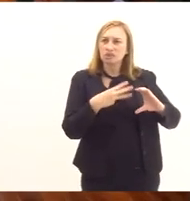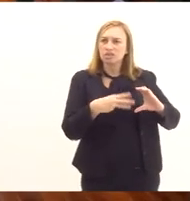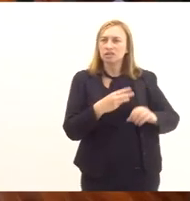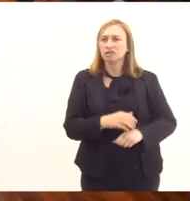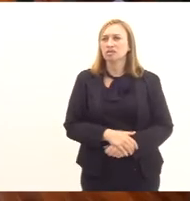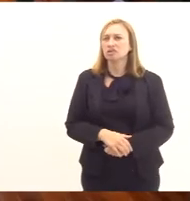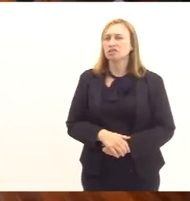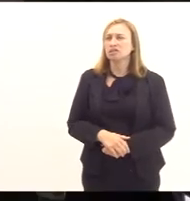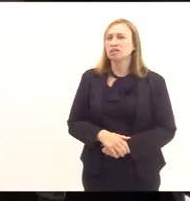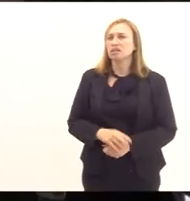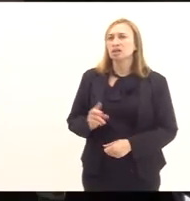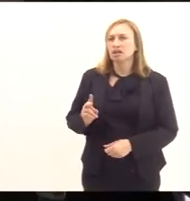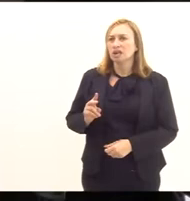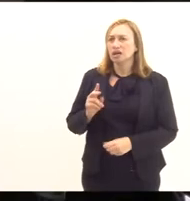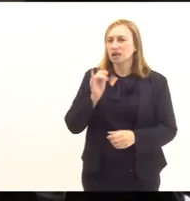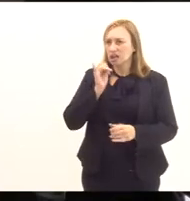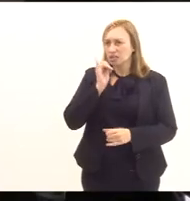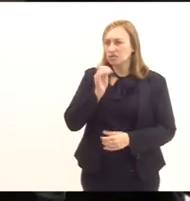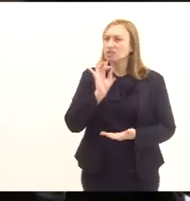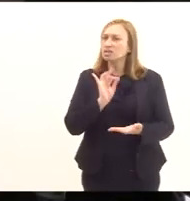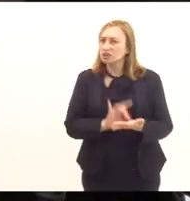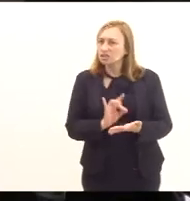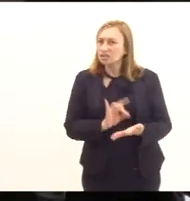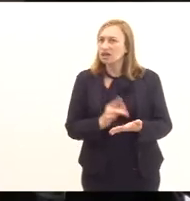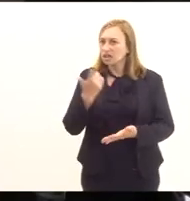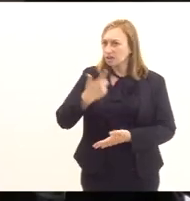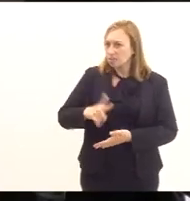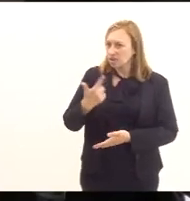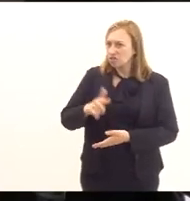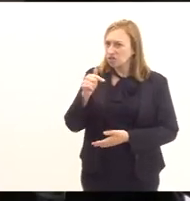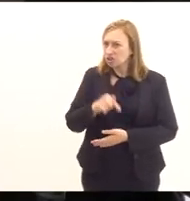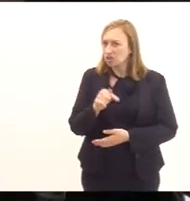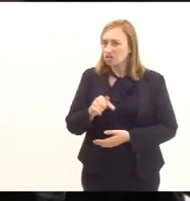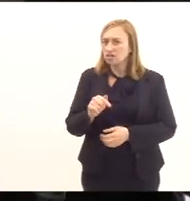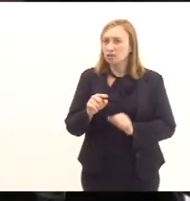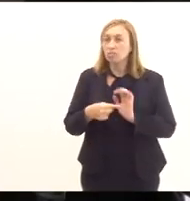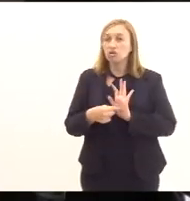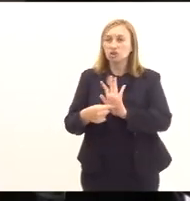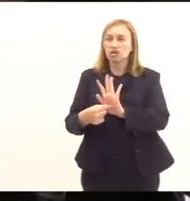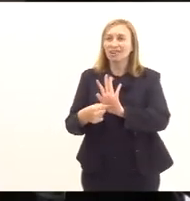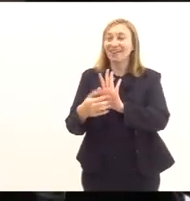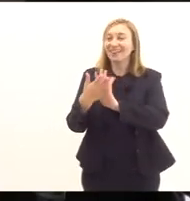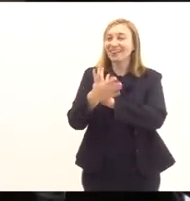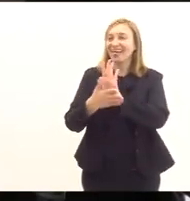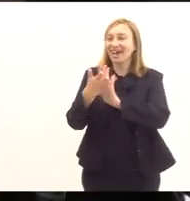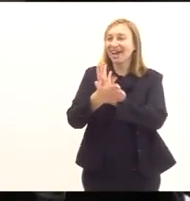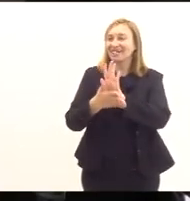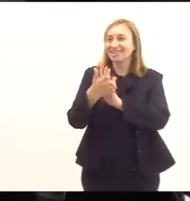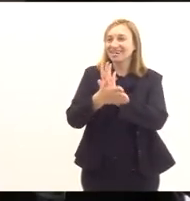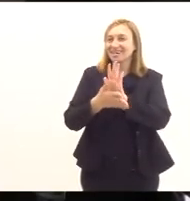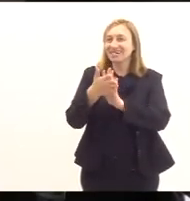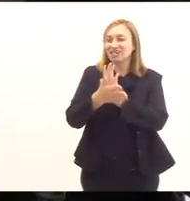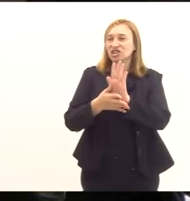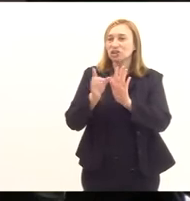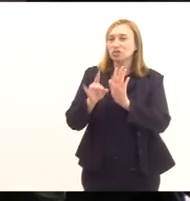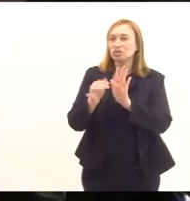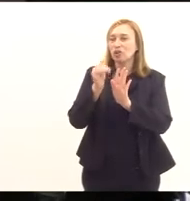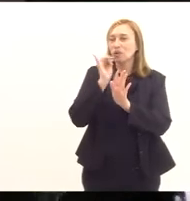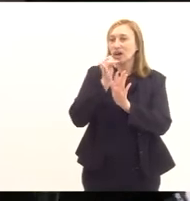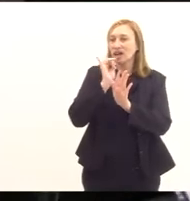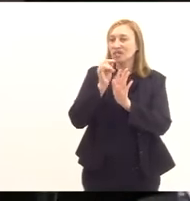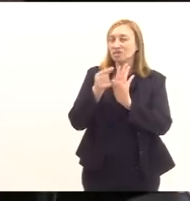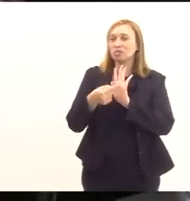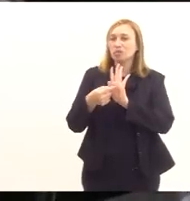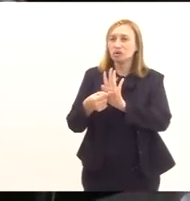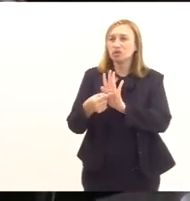encaminhados relatório que na verdade repita aqui ó só que as imagens nada mais é um relatório de